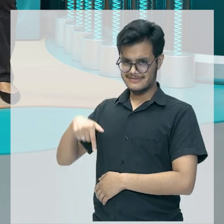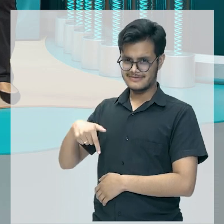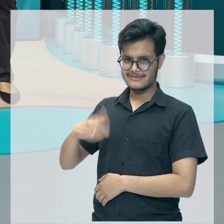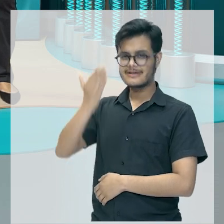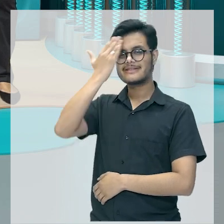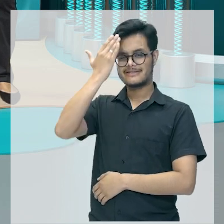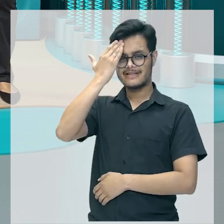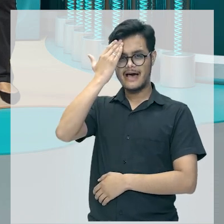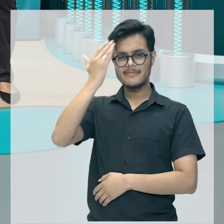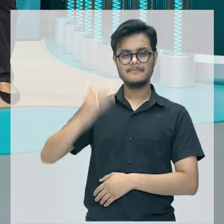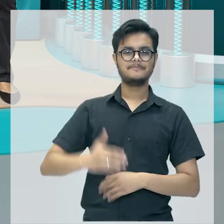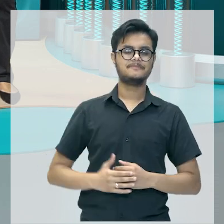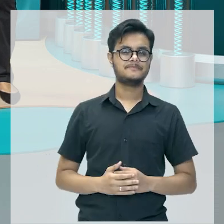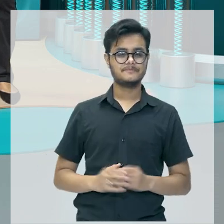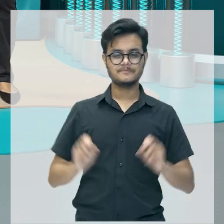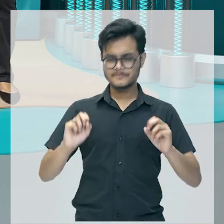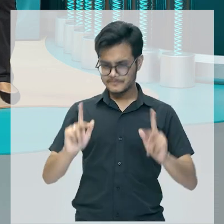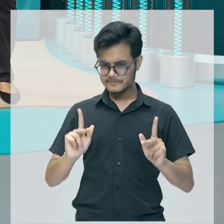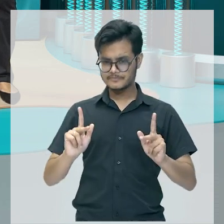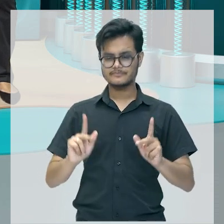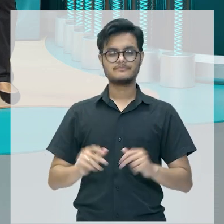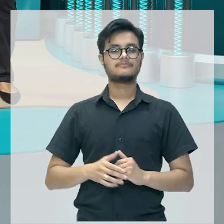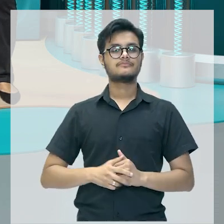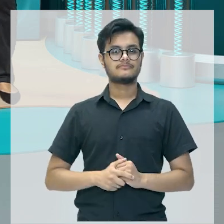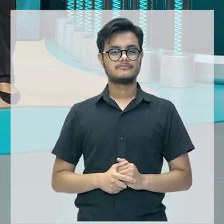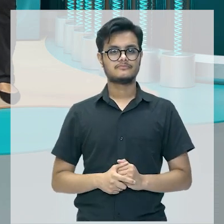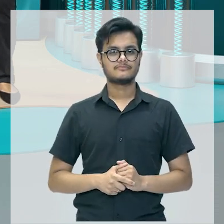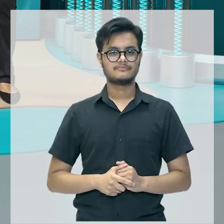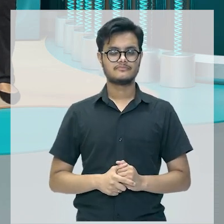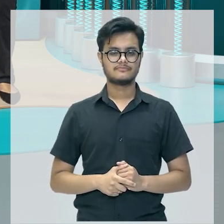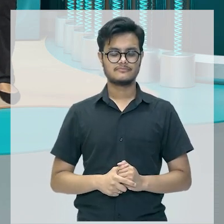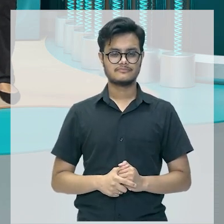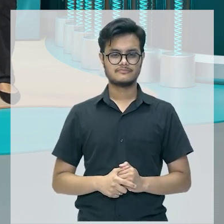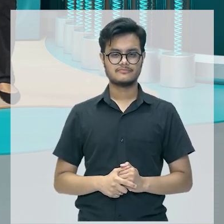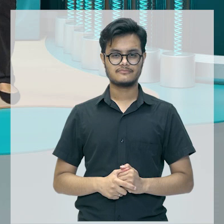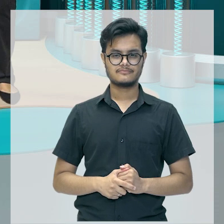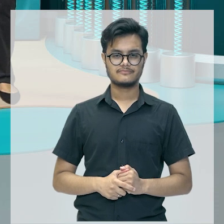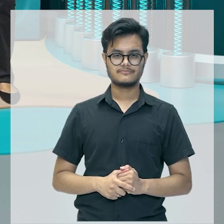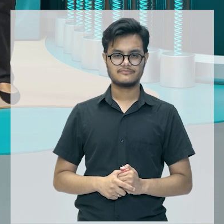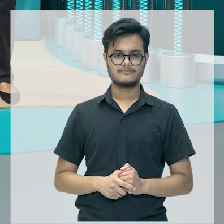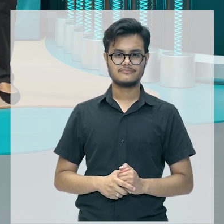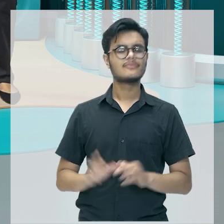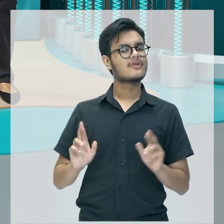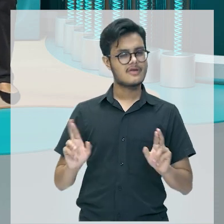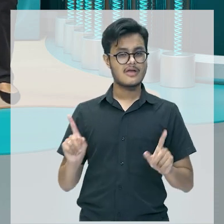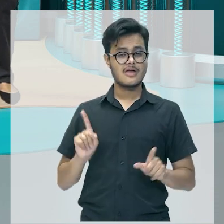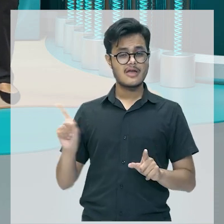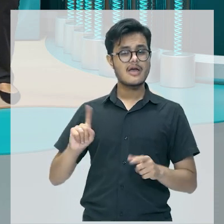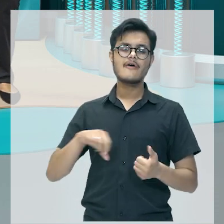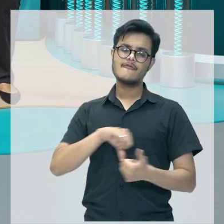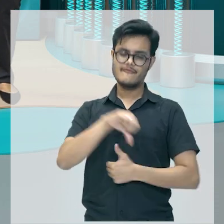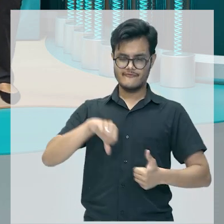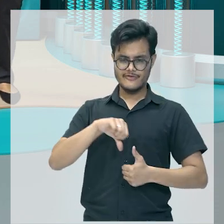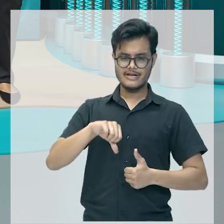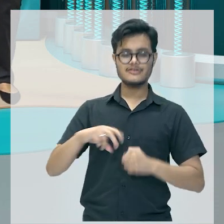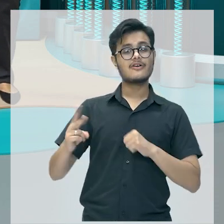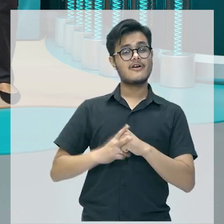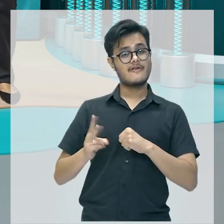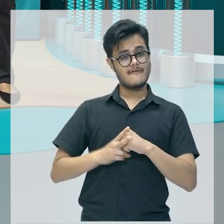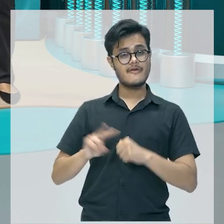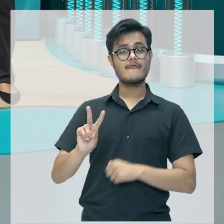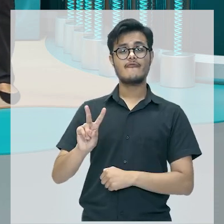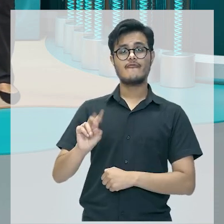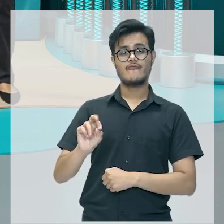de consoante, né? Antes de palavras que iniciam com som de consoante. Esse não, é com som de vogal,